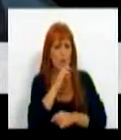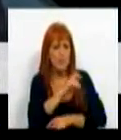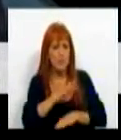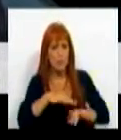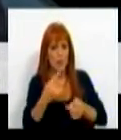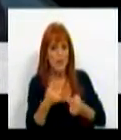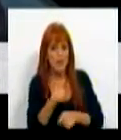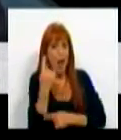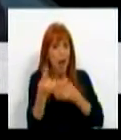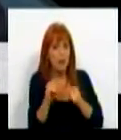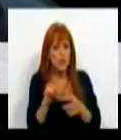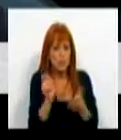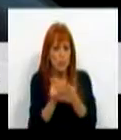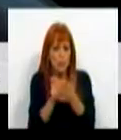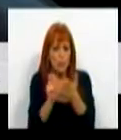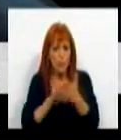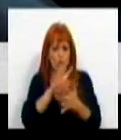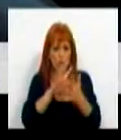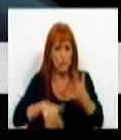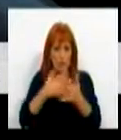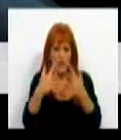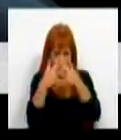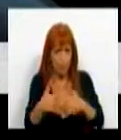alerta relativamente a determinados pontos do plano de